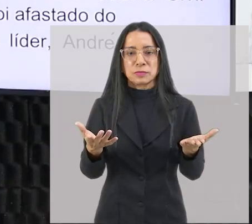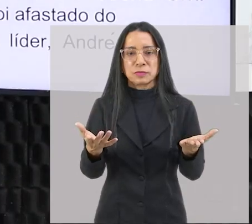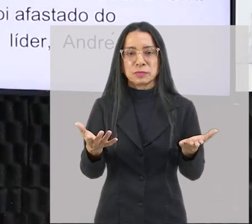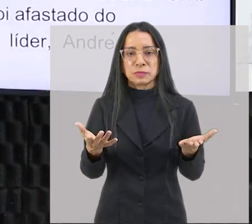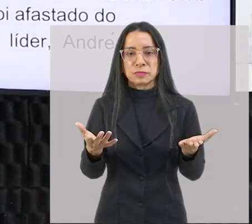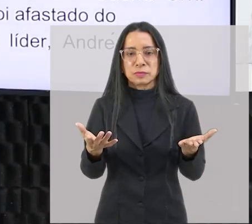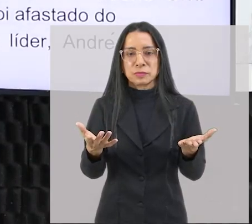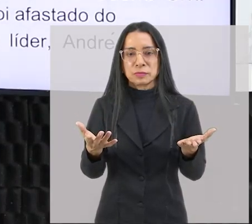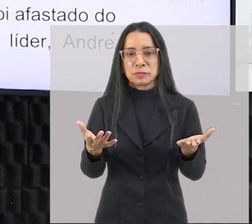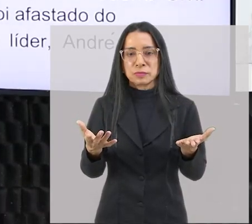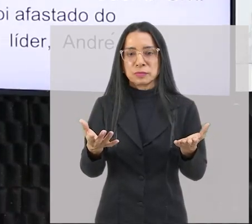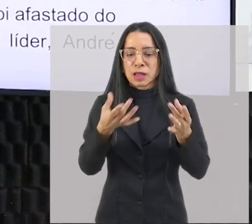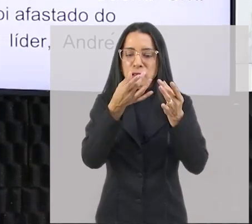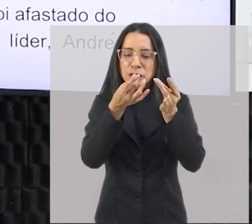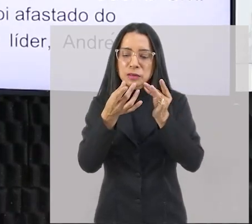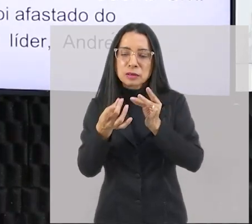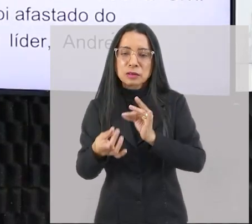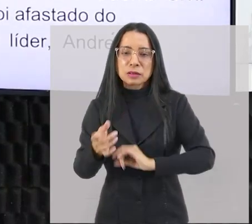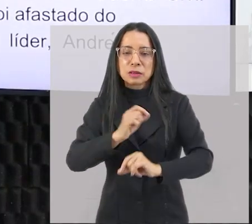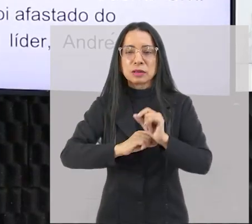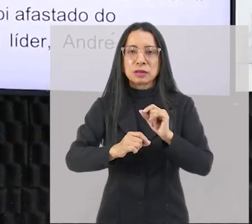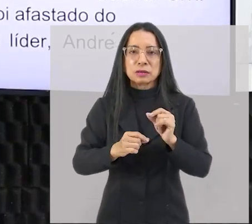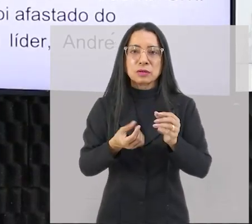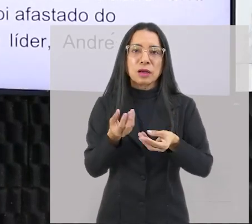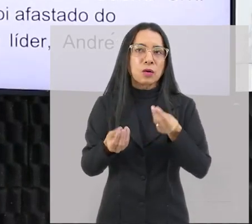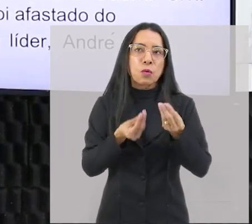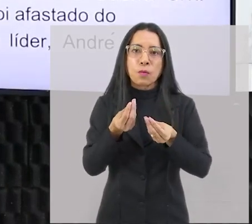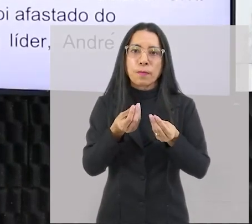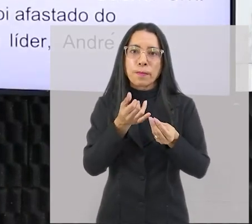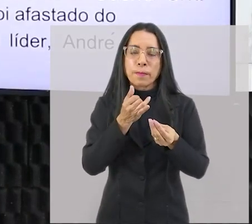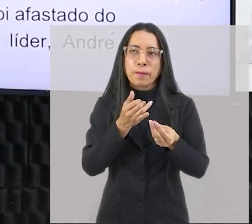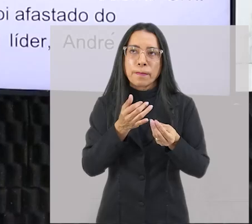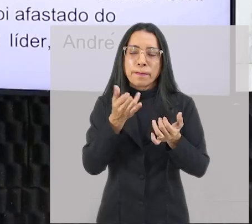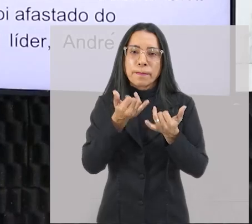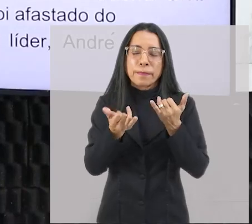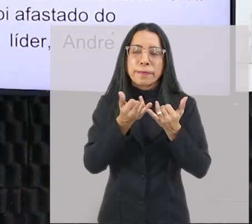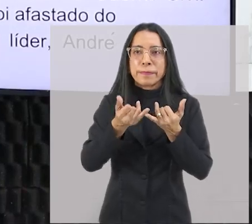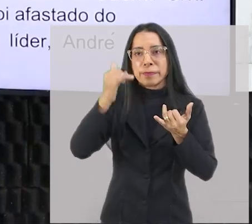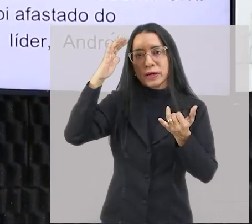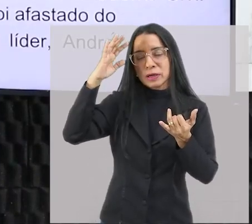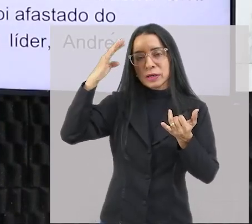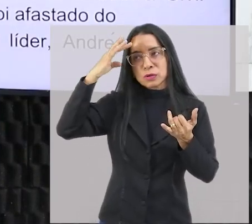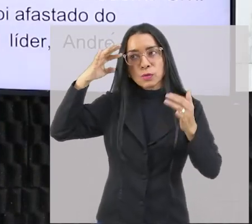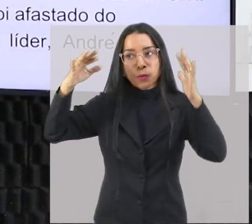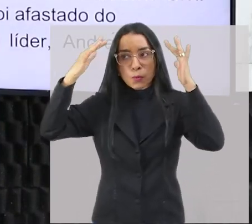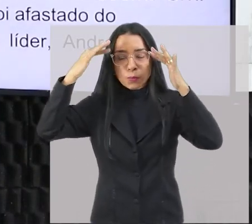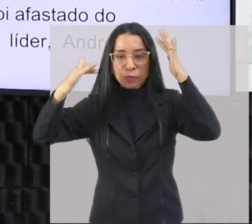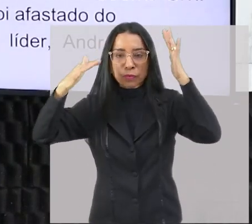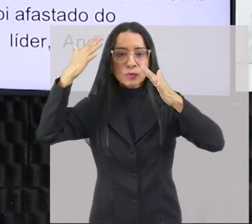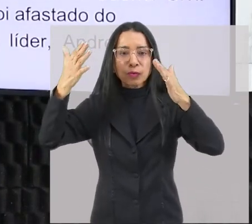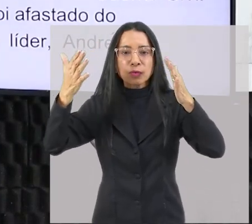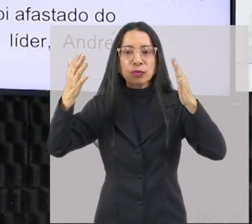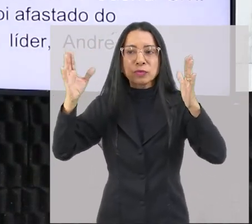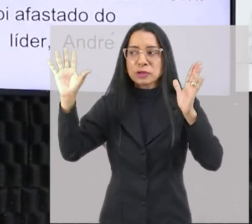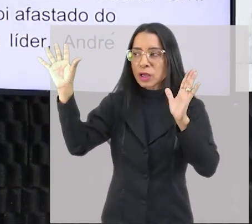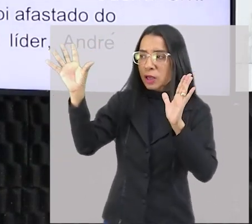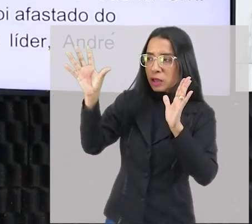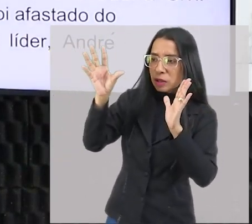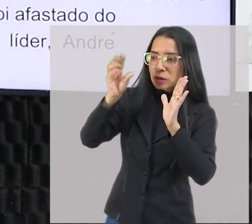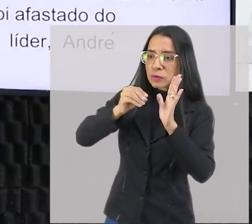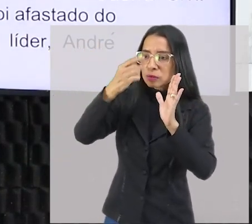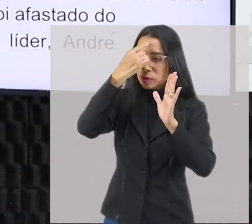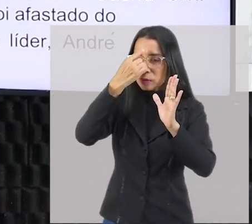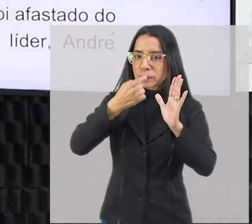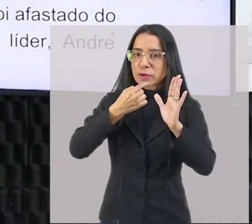deixando bem redondinho para facilitar, é como se você tivesse um sonho e colocasse ele na forma de uma imagem. Ele é onírico, ele é fantasioso, mas